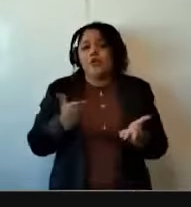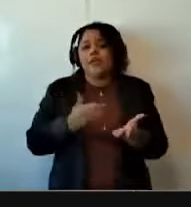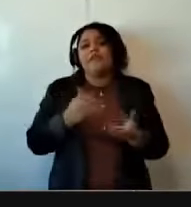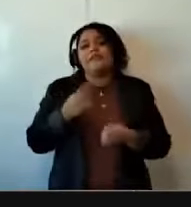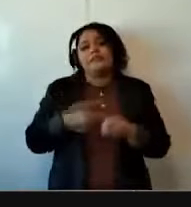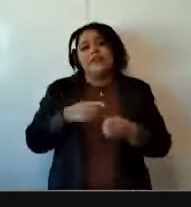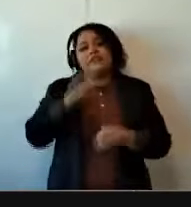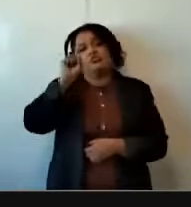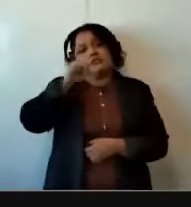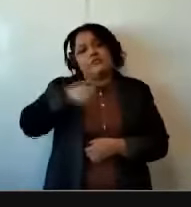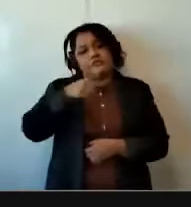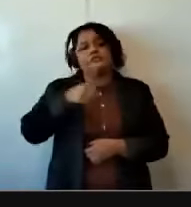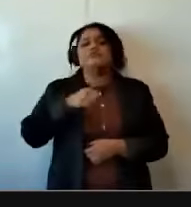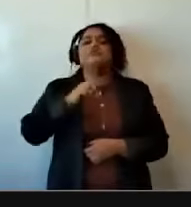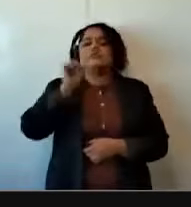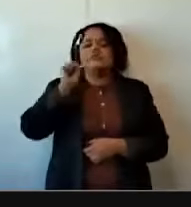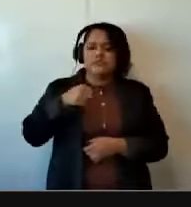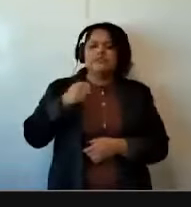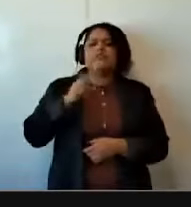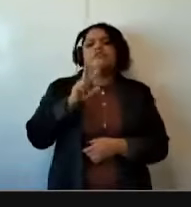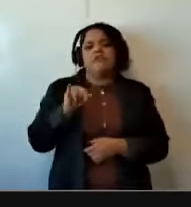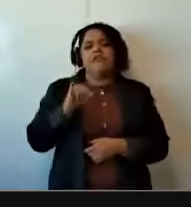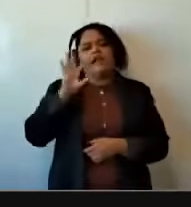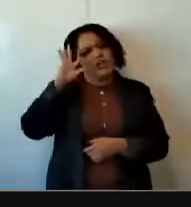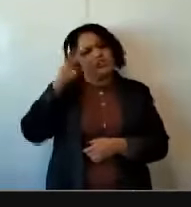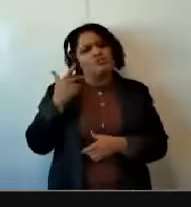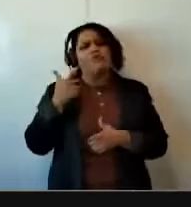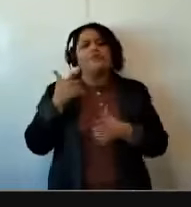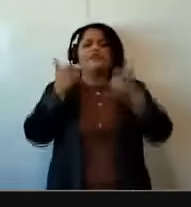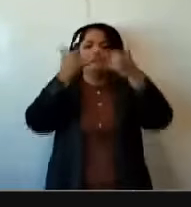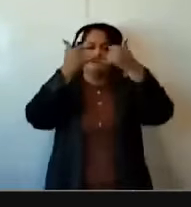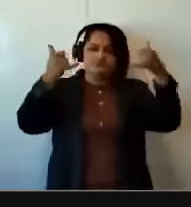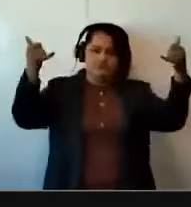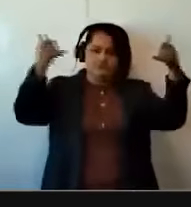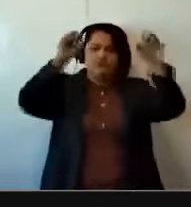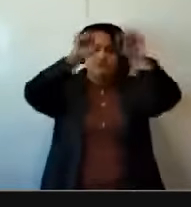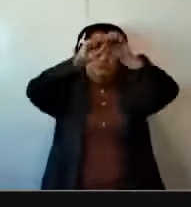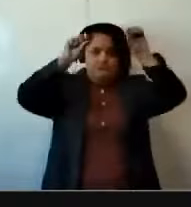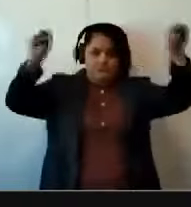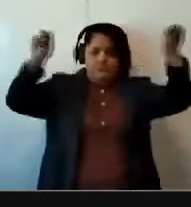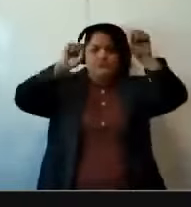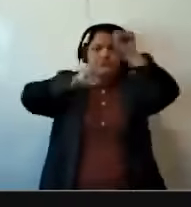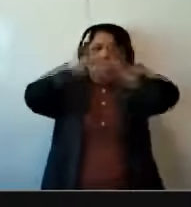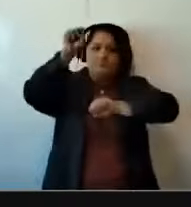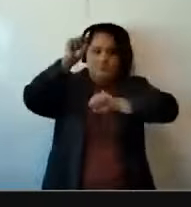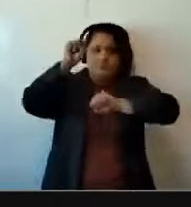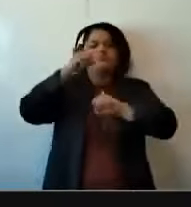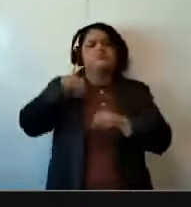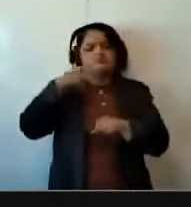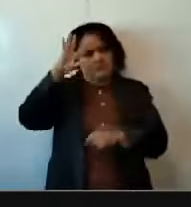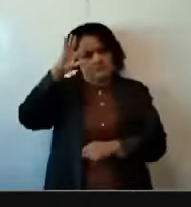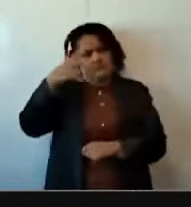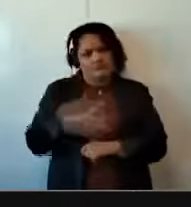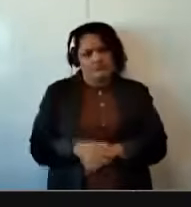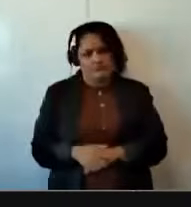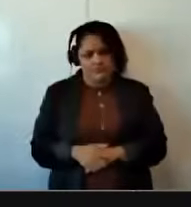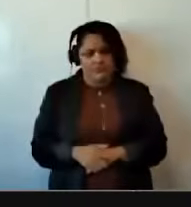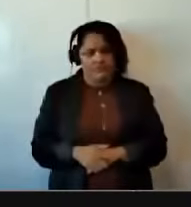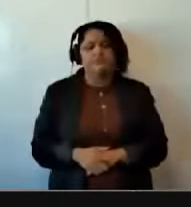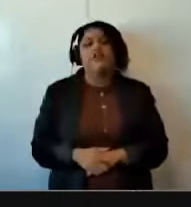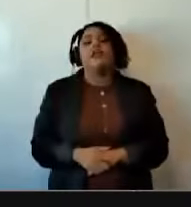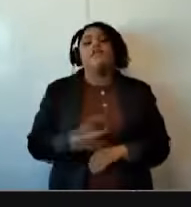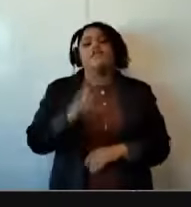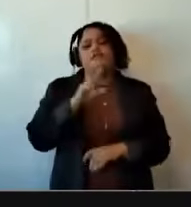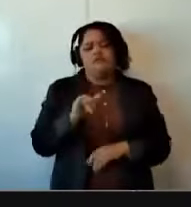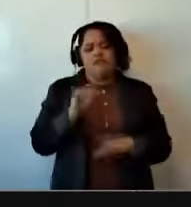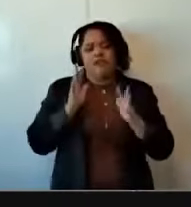nós vamos resolver o problema dos fios e cabos partidos. Sim, nós vamos para cima de sanear a nossa cidade. A gente quer uma